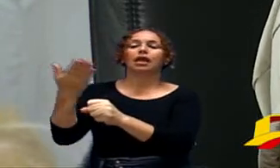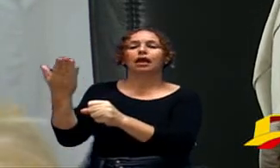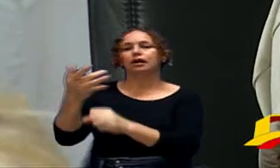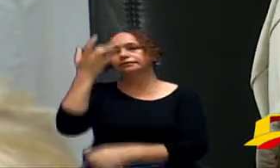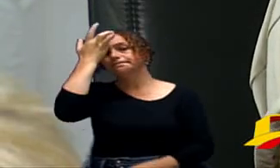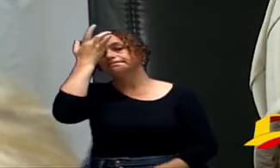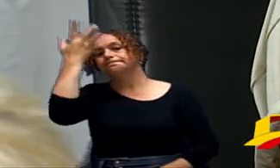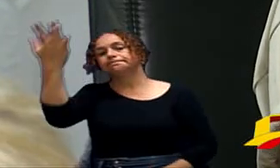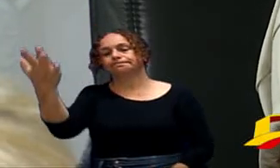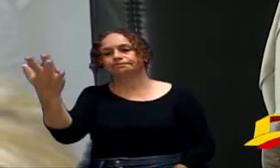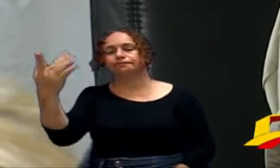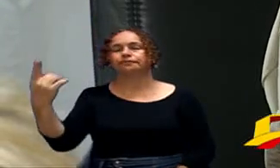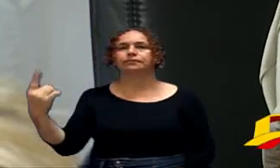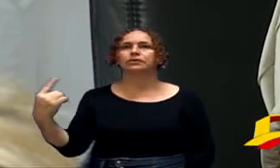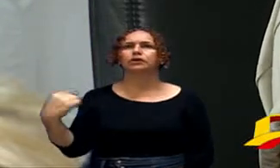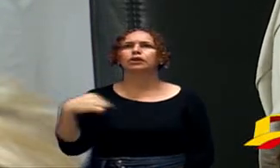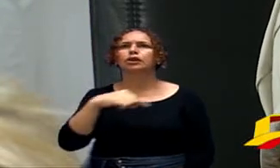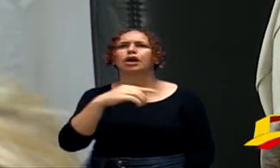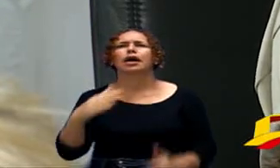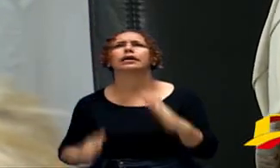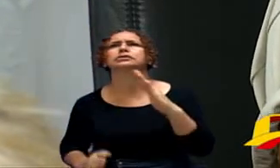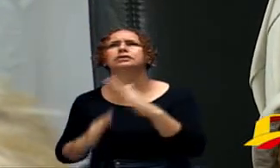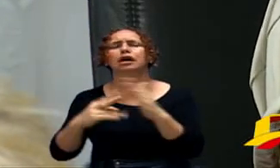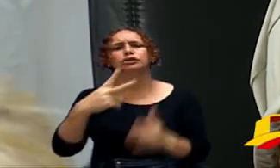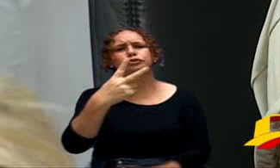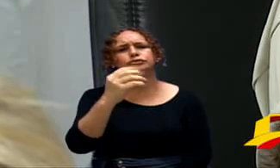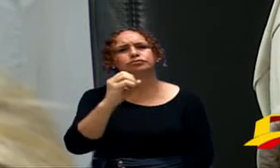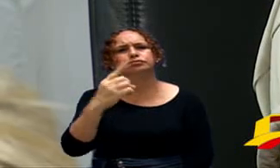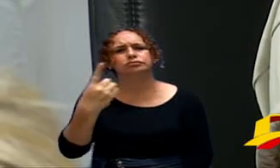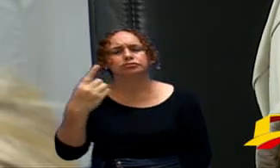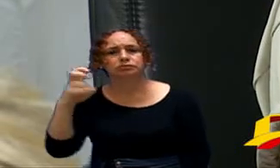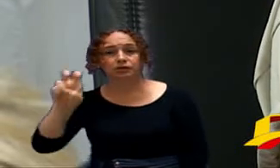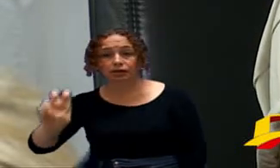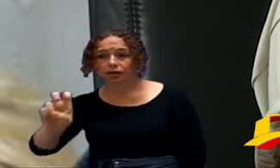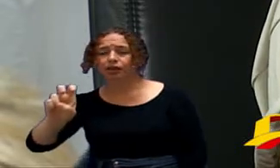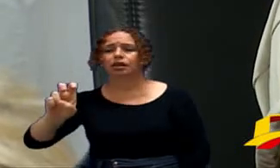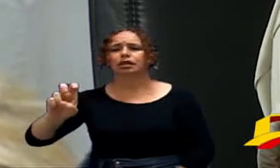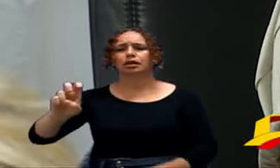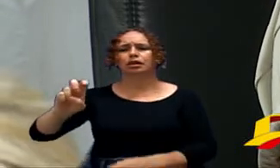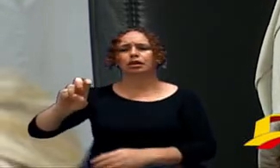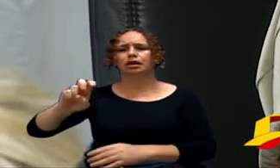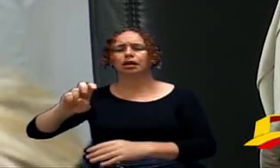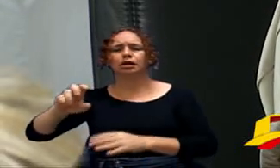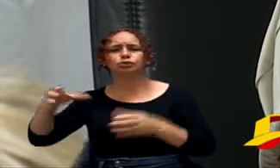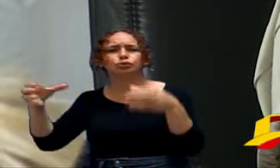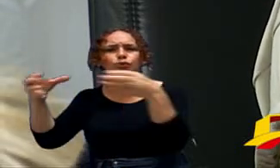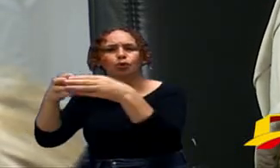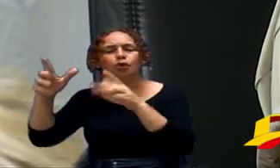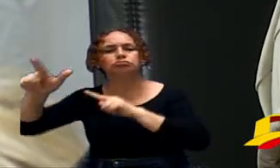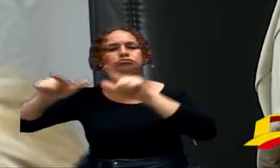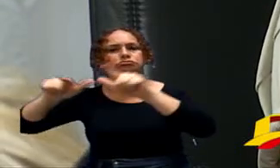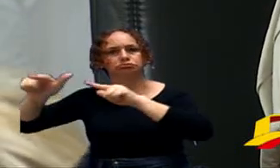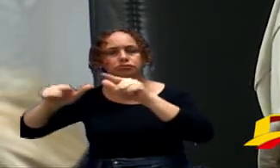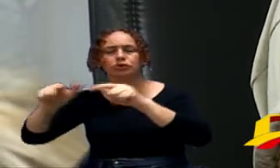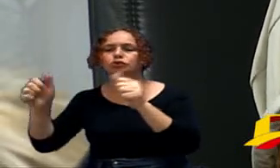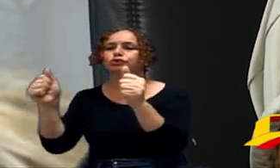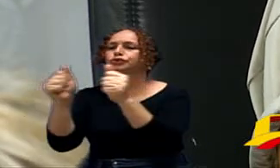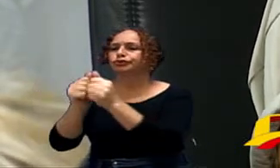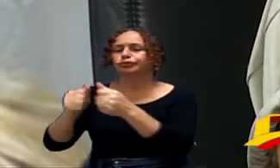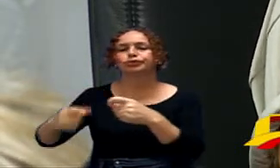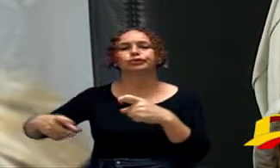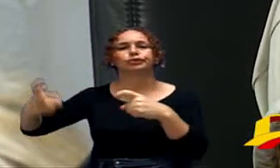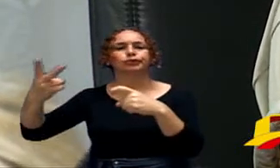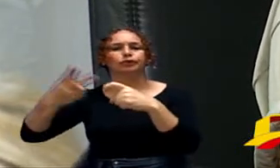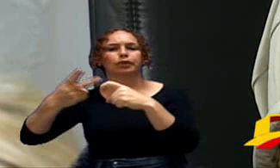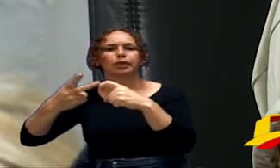fácil. A gente ficou até 2015, a mesma equipe de arquitetos, engenheiros, com a consultoria de veterinários e biólogos, que são